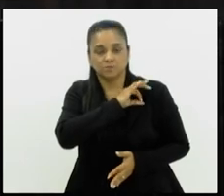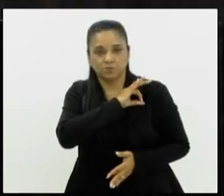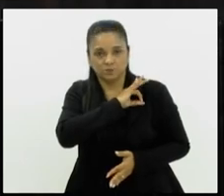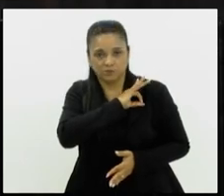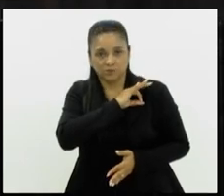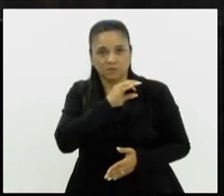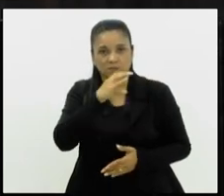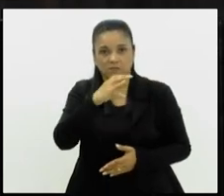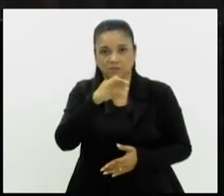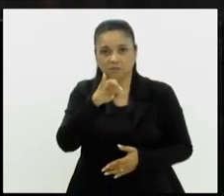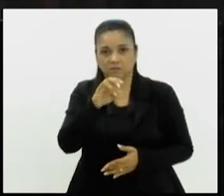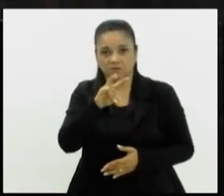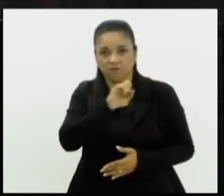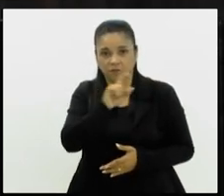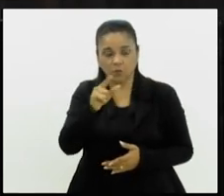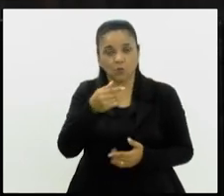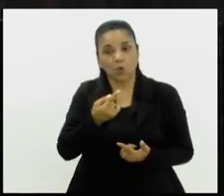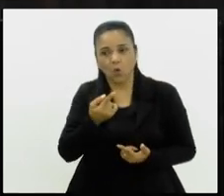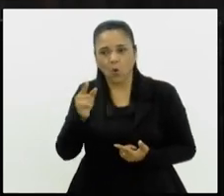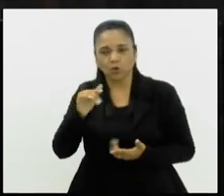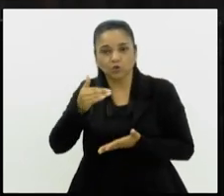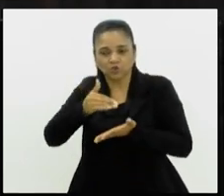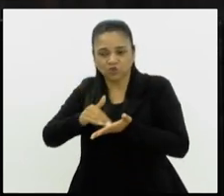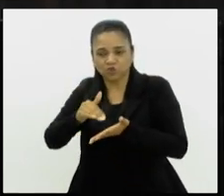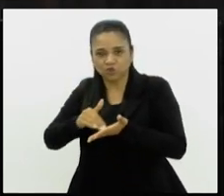um outro escritório de crime